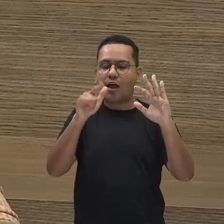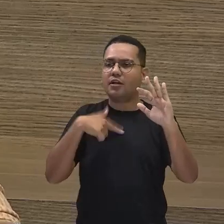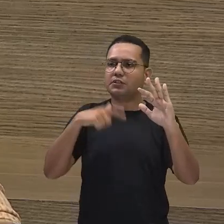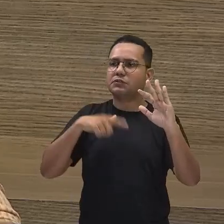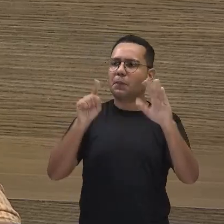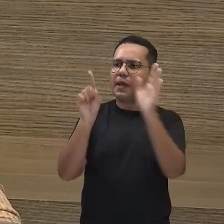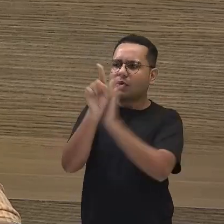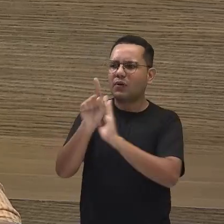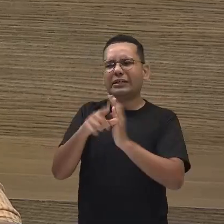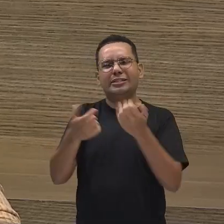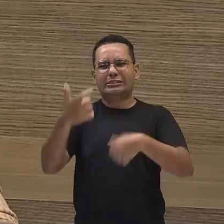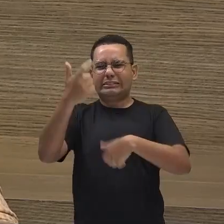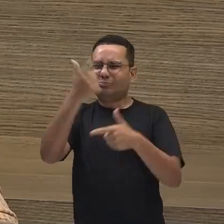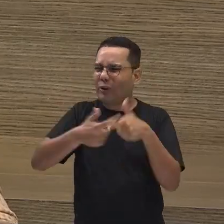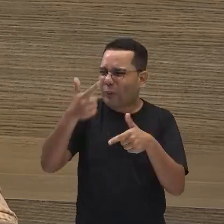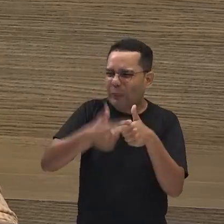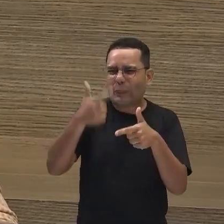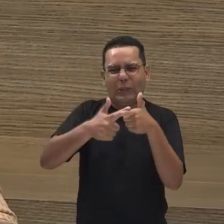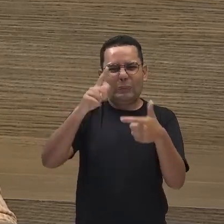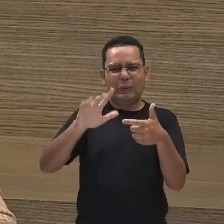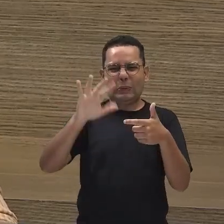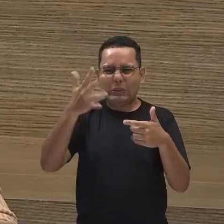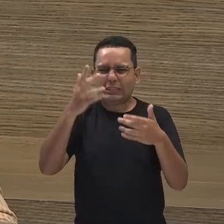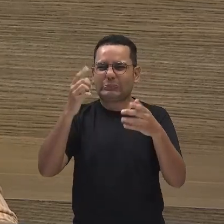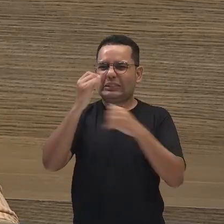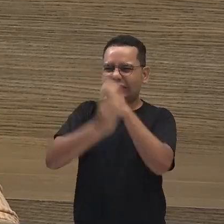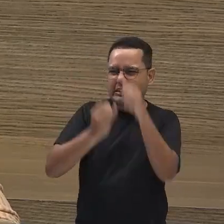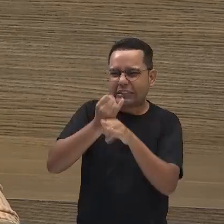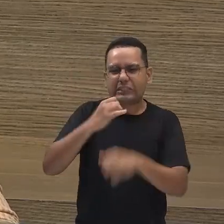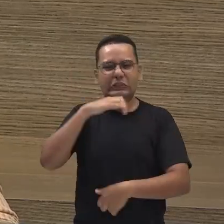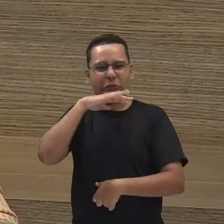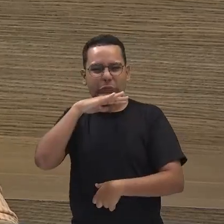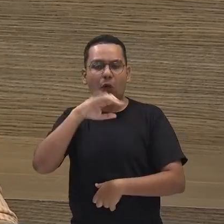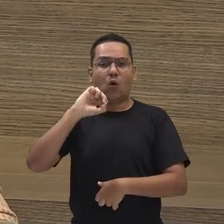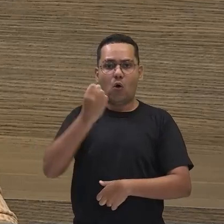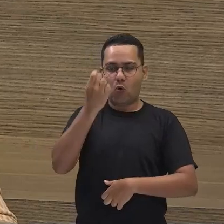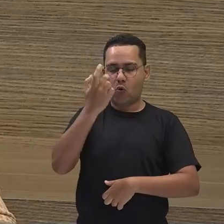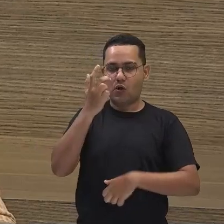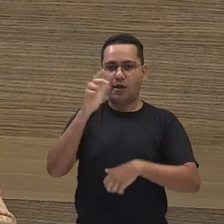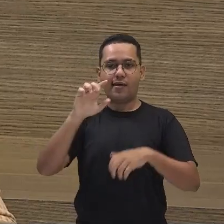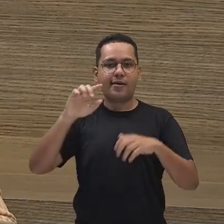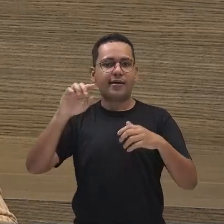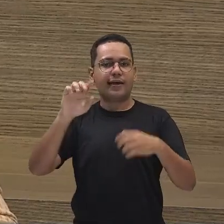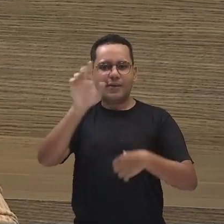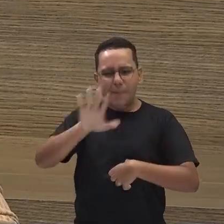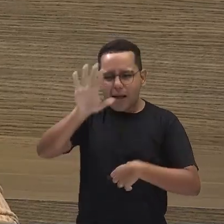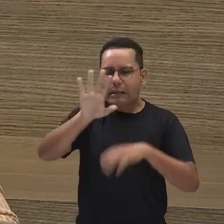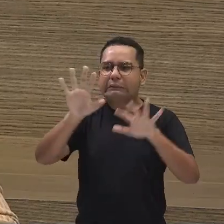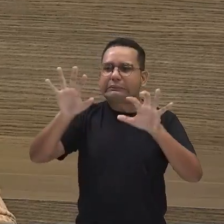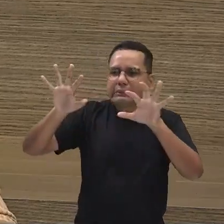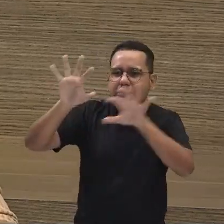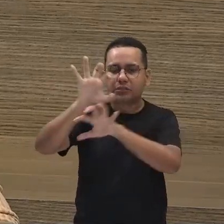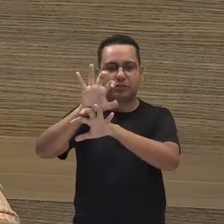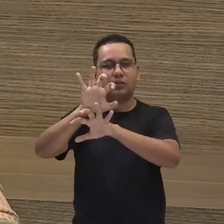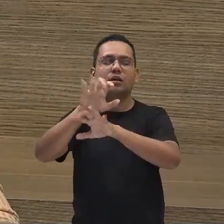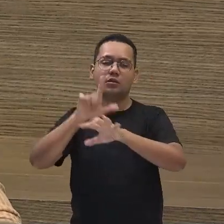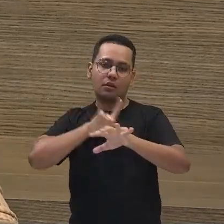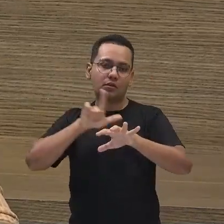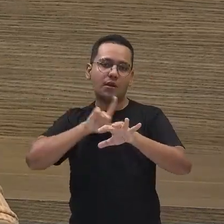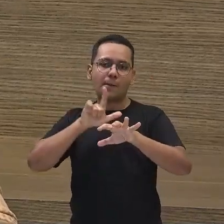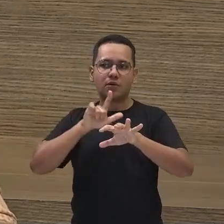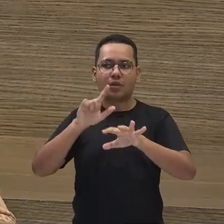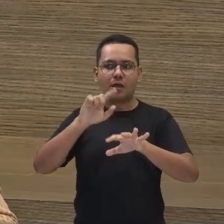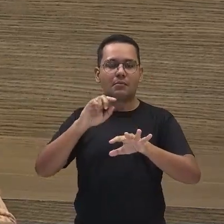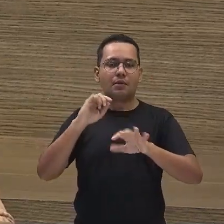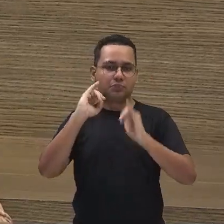o contato com o pessoal do monitoramento, eles monitoram esse sinal e aí a gente dá um retorno para vocês, tá bom? E a gente